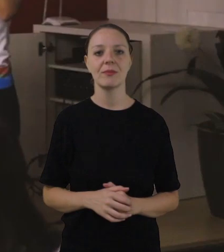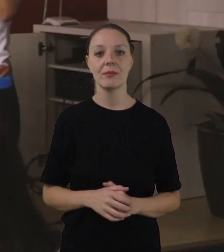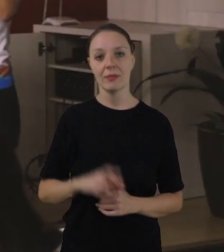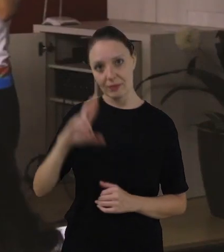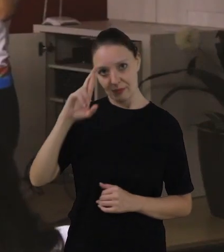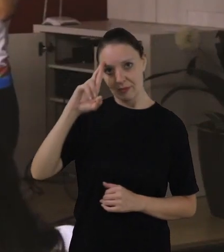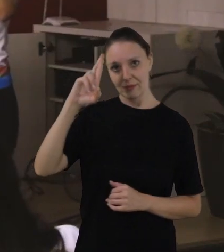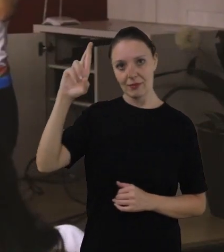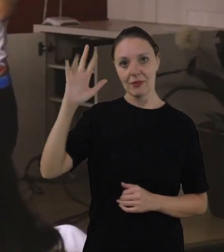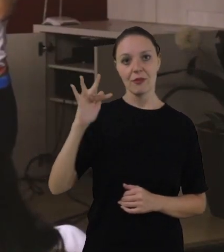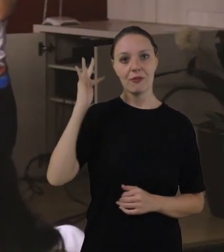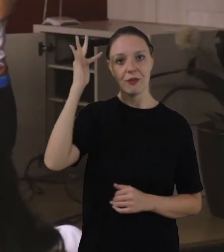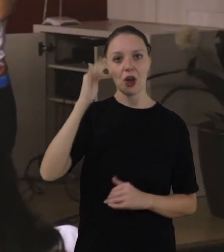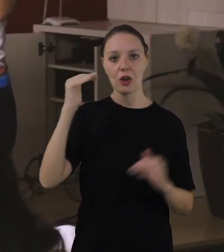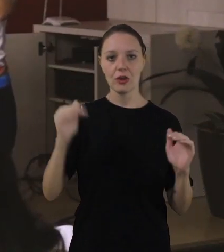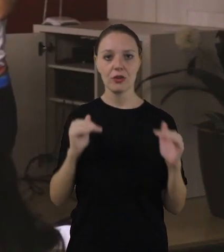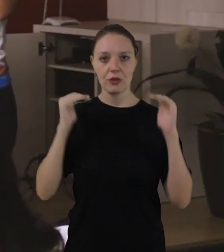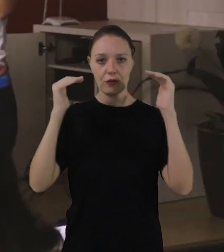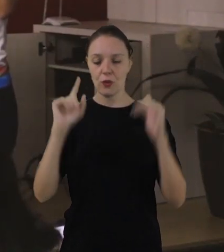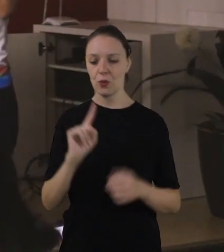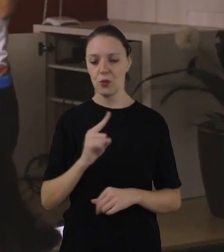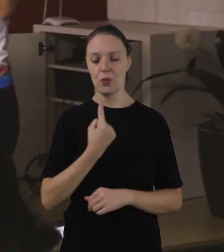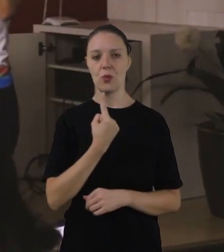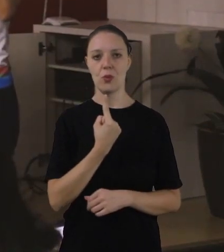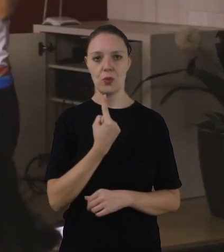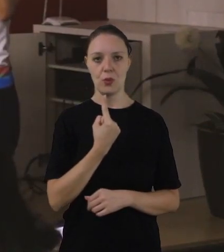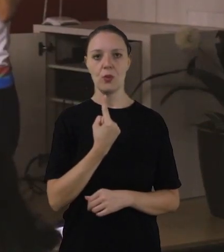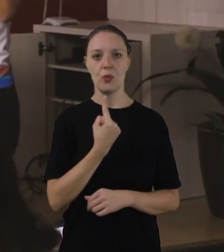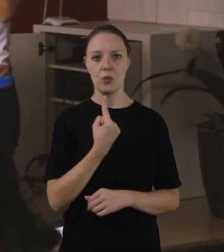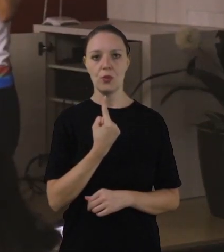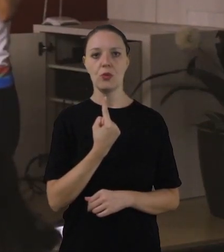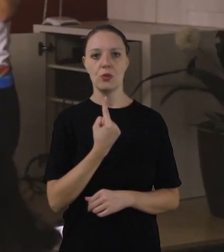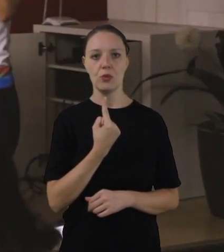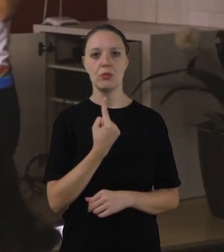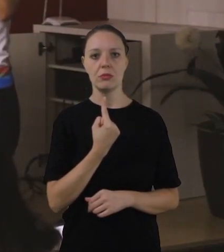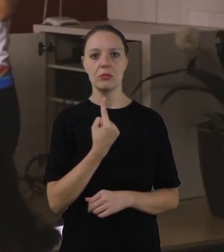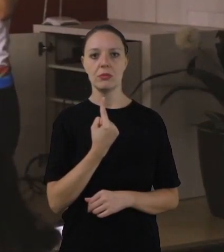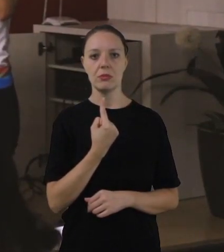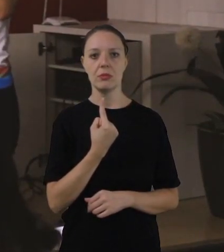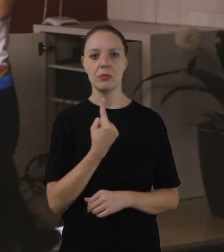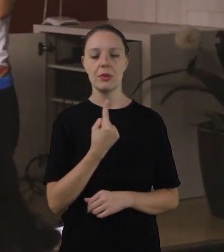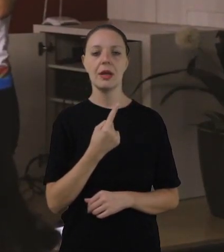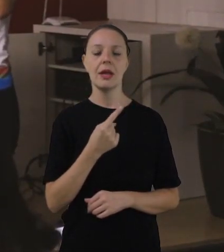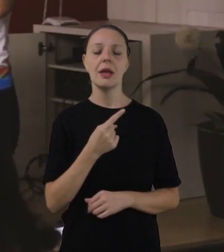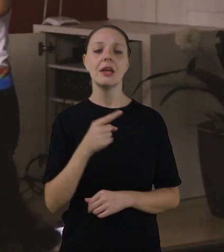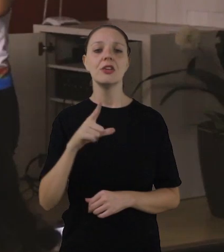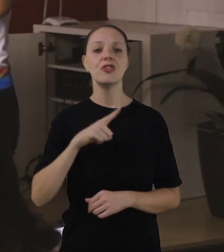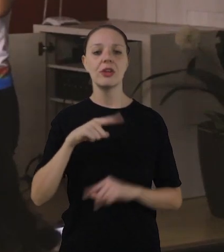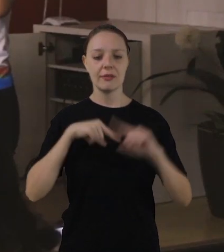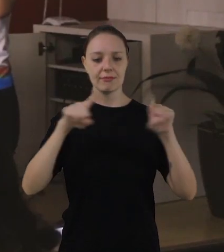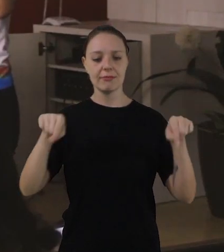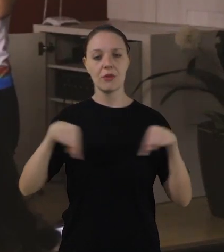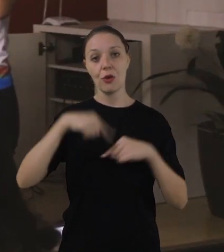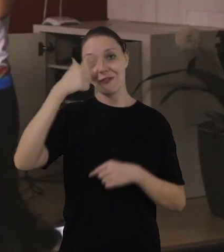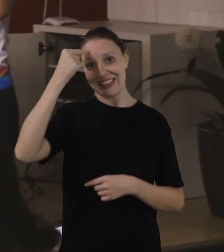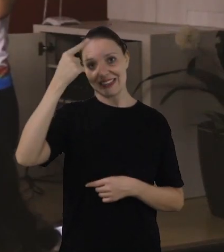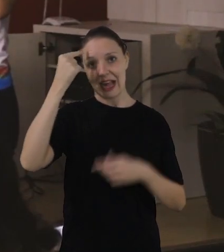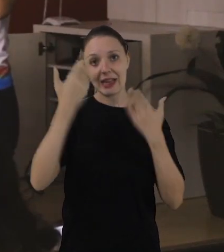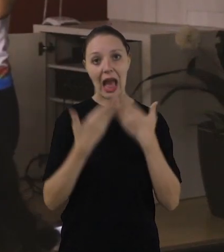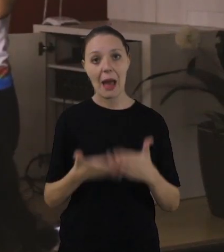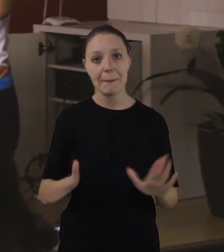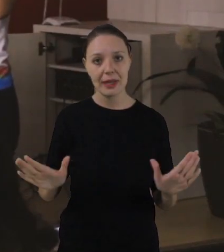mestre, o sábio, ele abria uma universidade, digamos assim, e para o aluno ser recebido